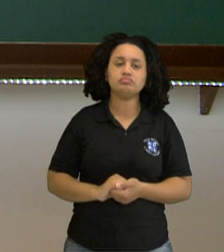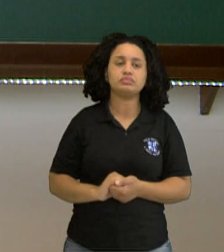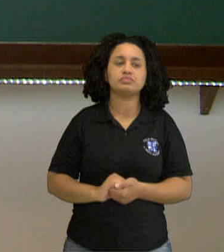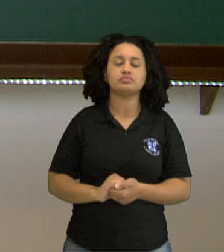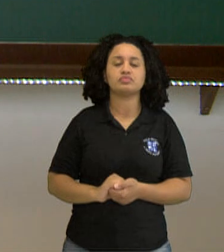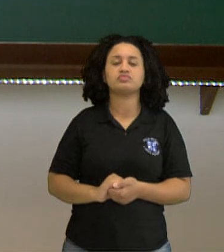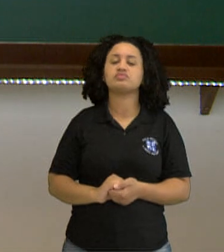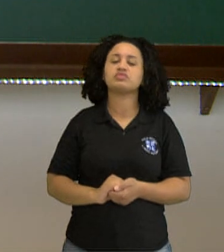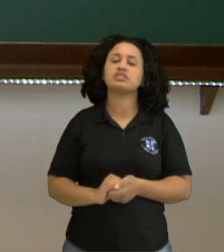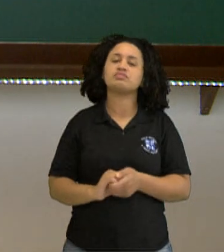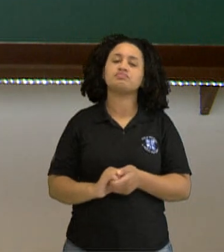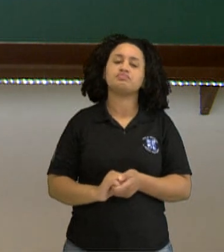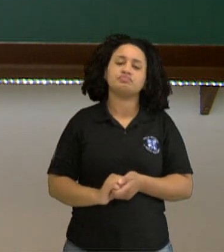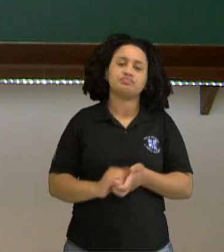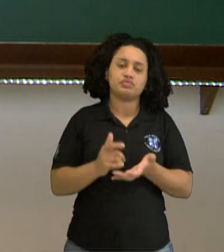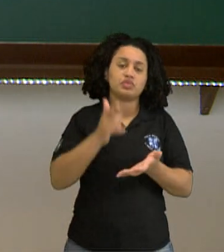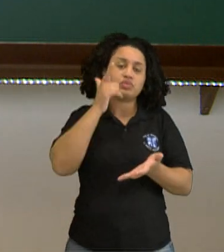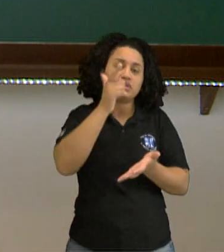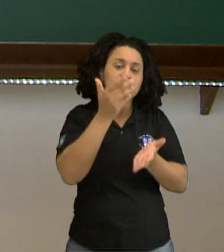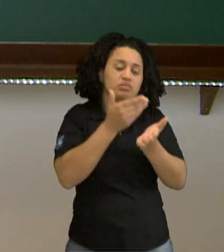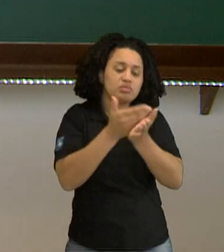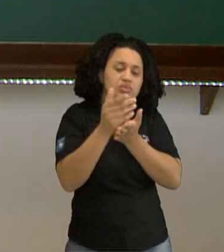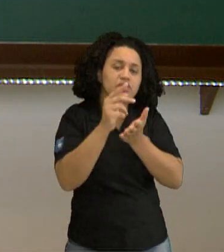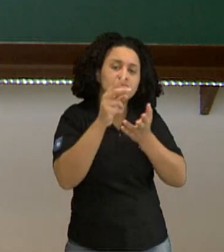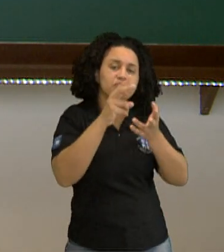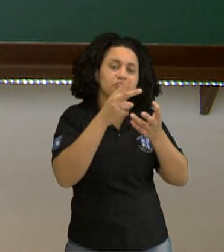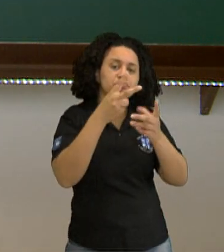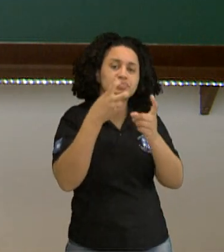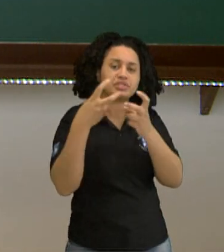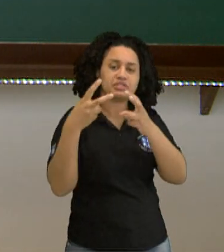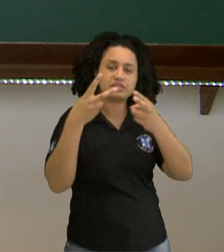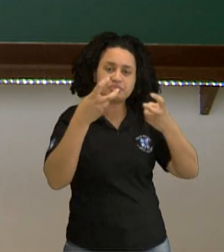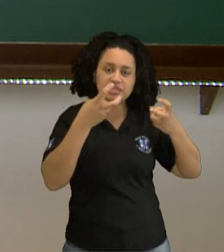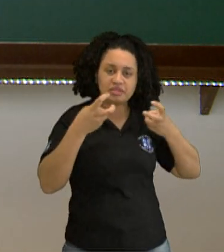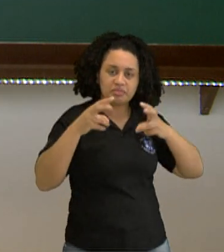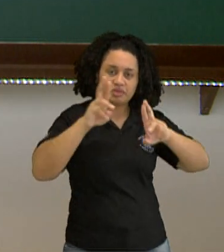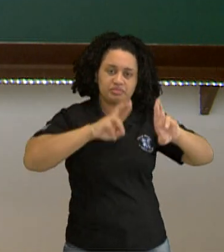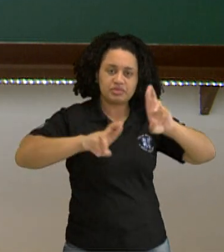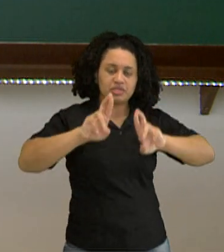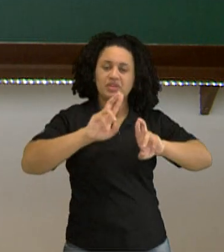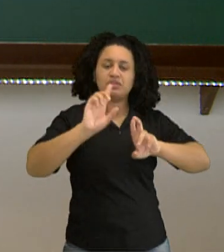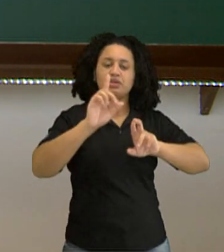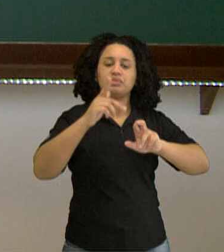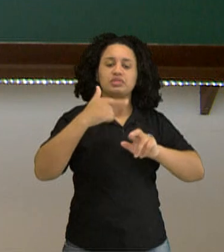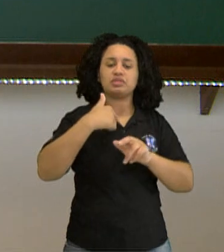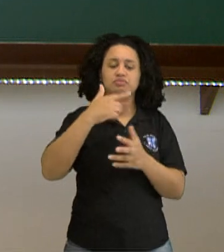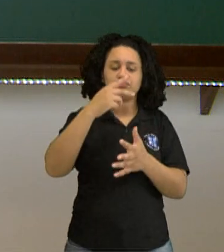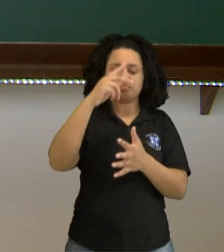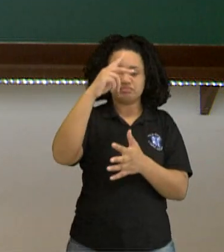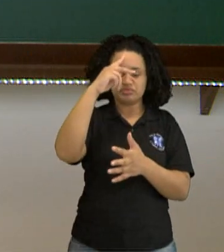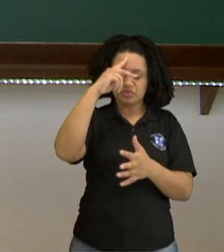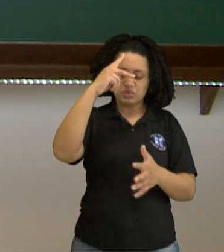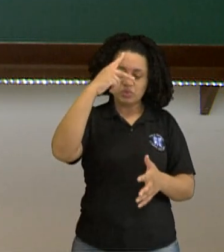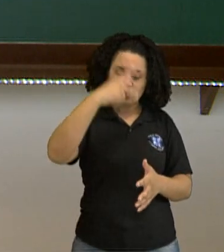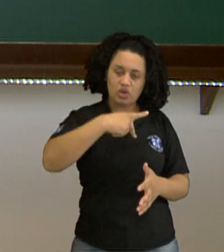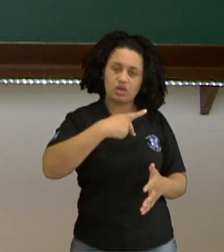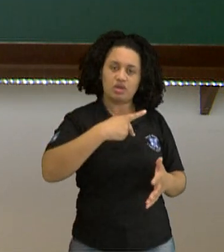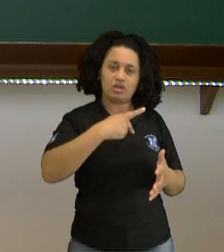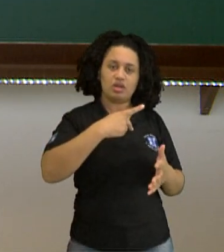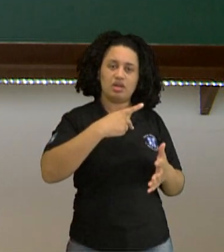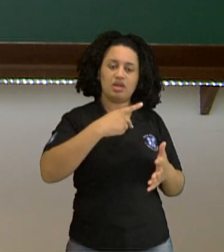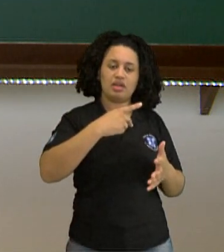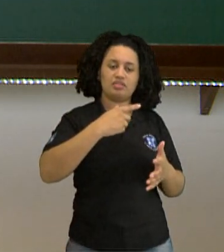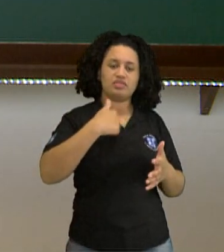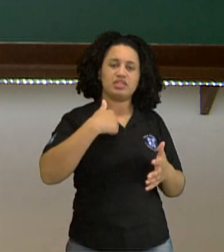começar a analisar não na questão etnocêntrica, de você analisar o